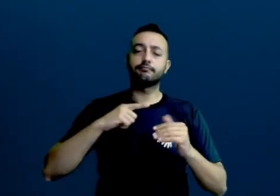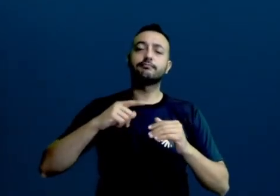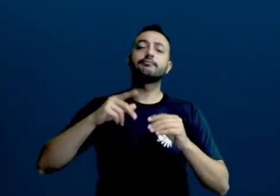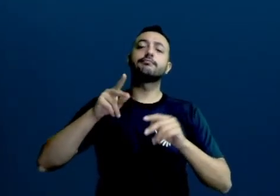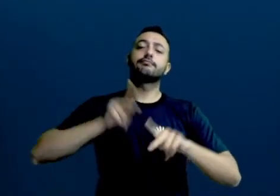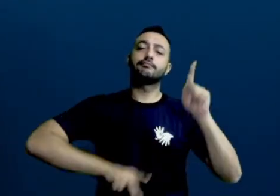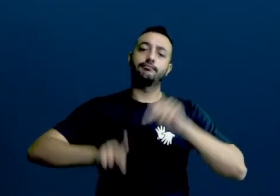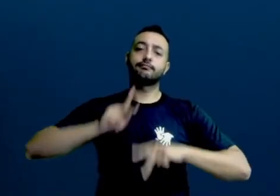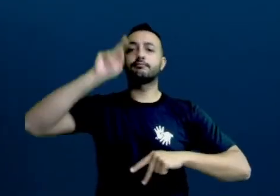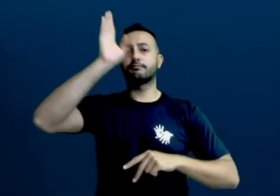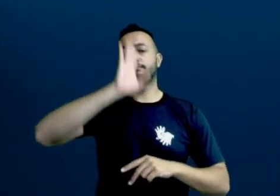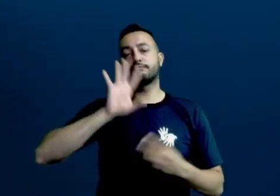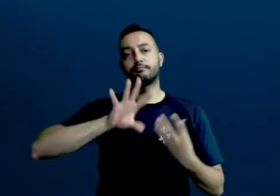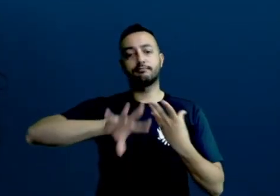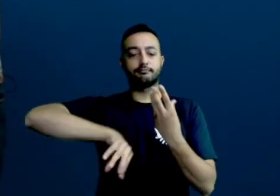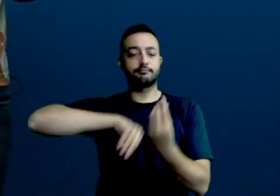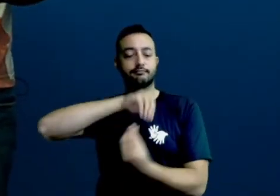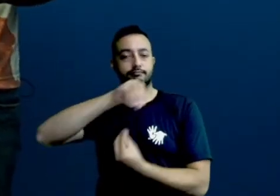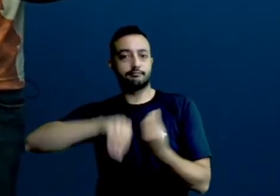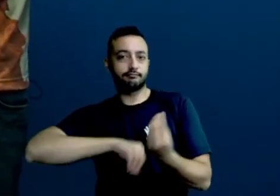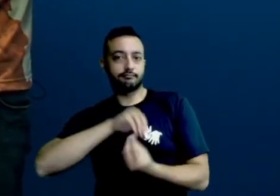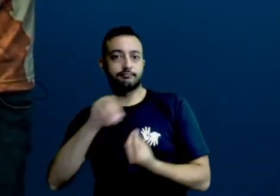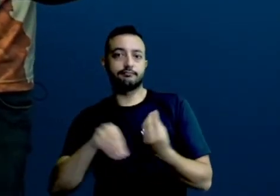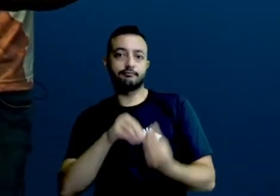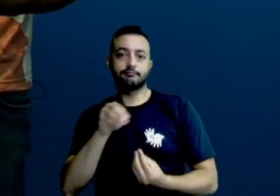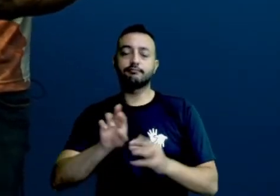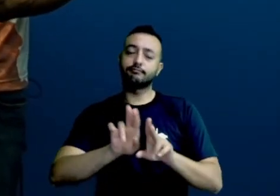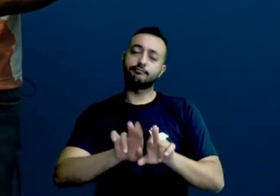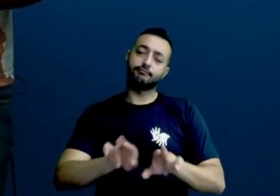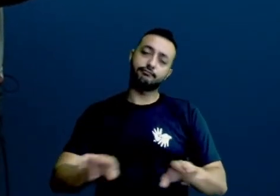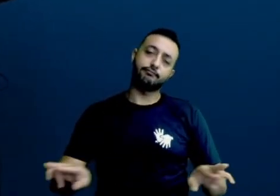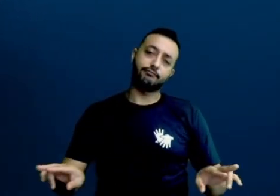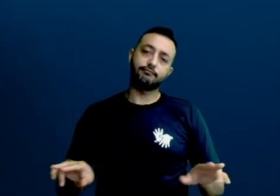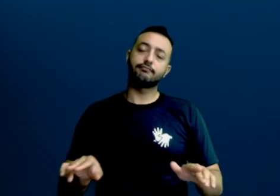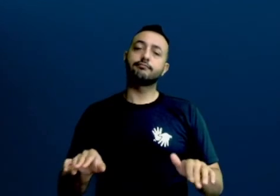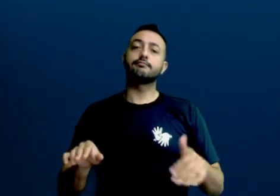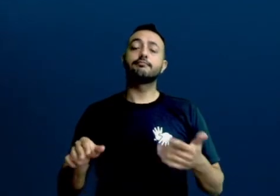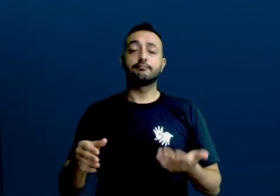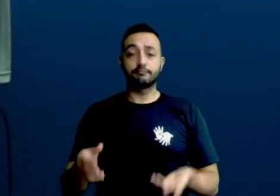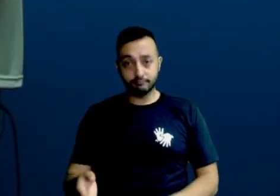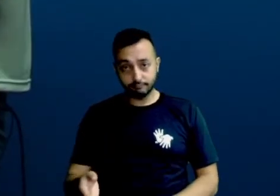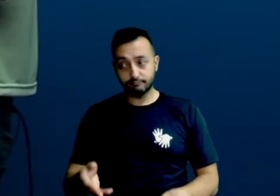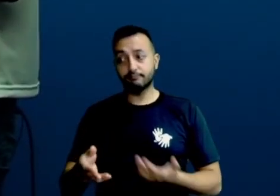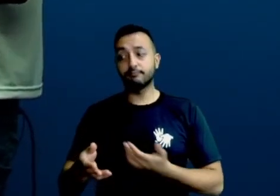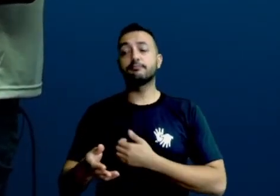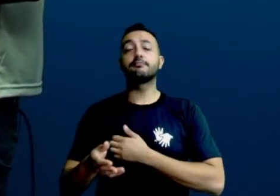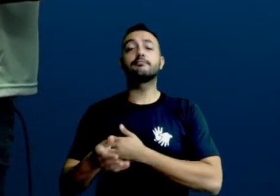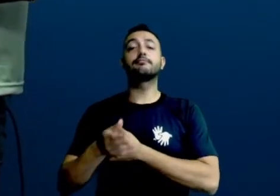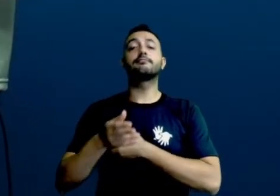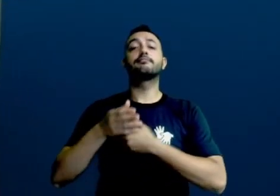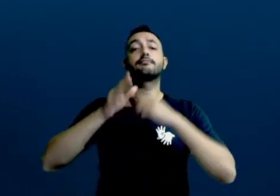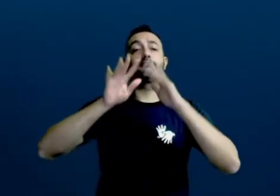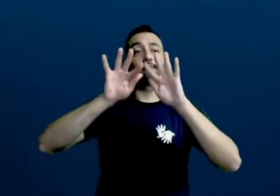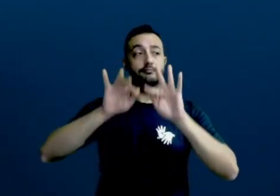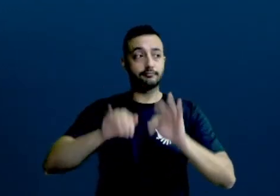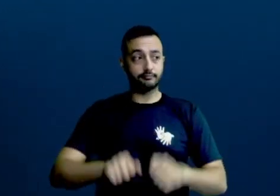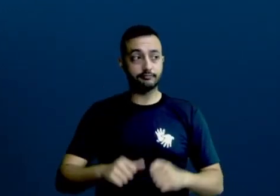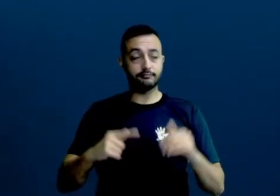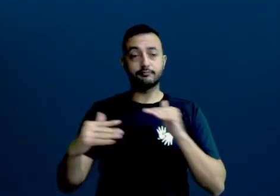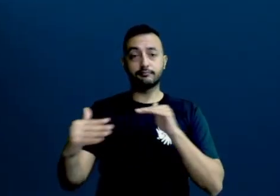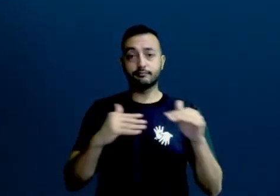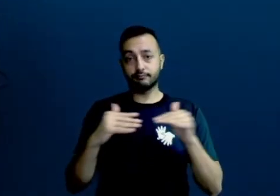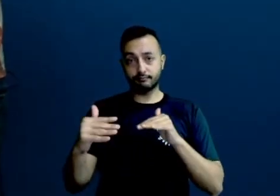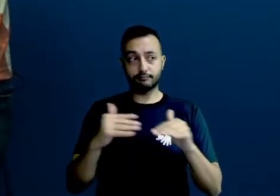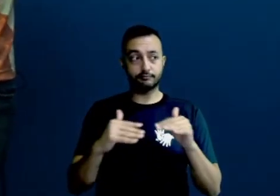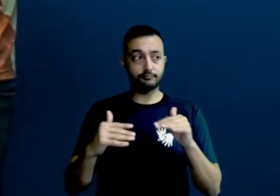povo brasileiro tão miscigenado e diverso né e cominou obviamente na